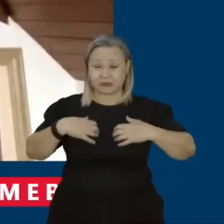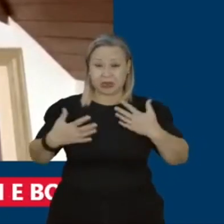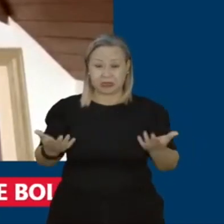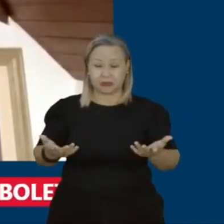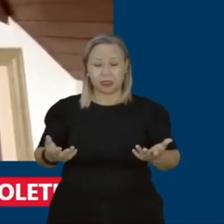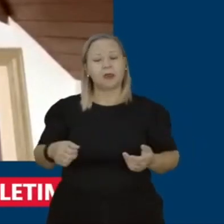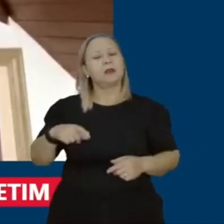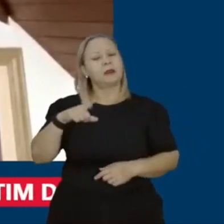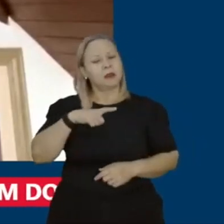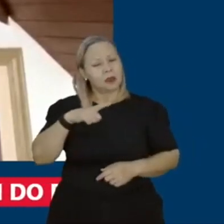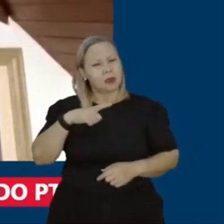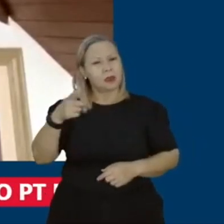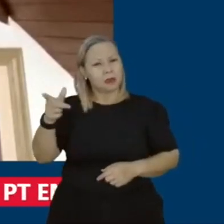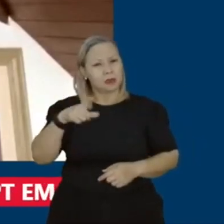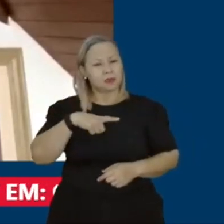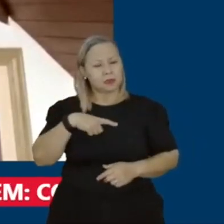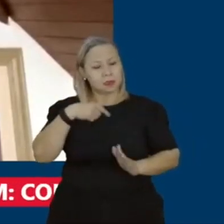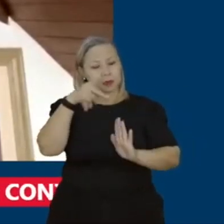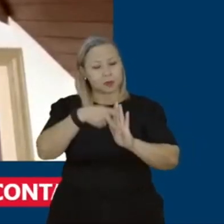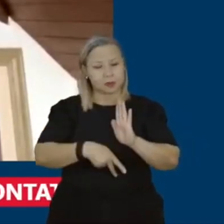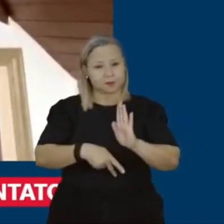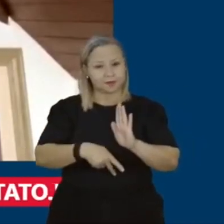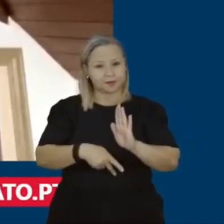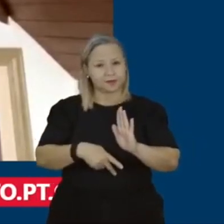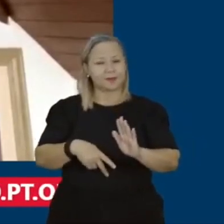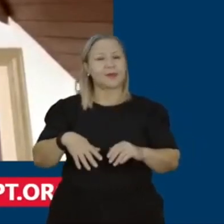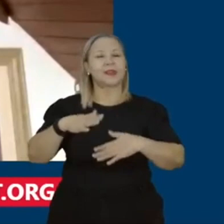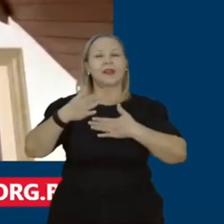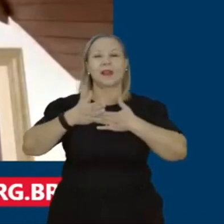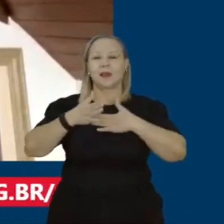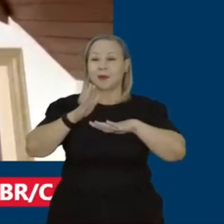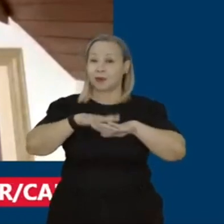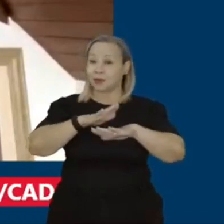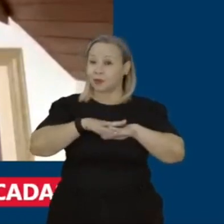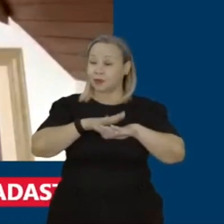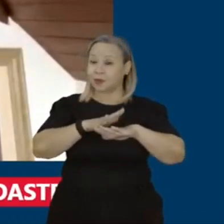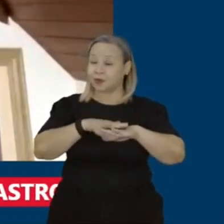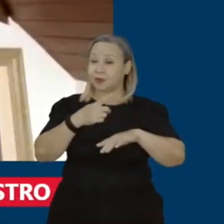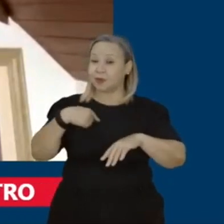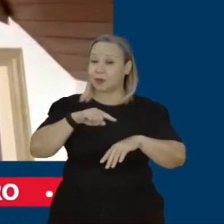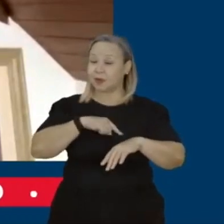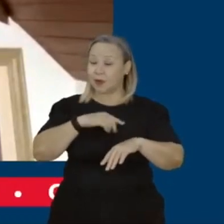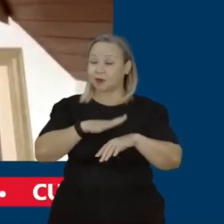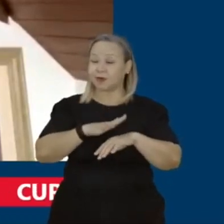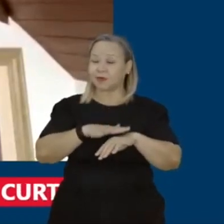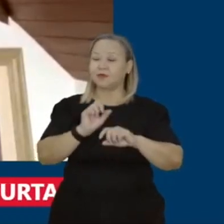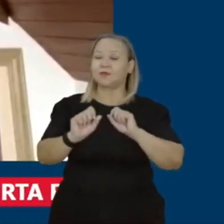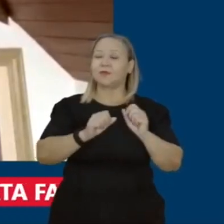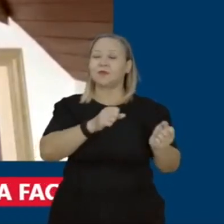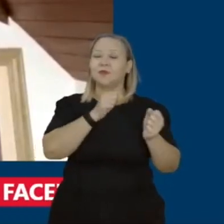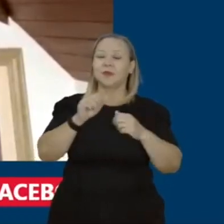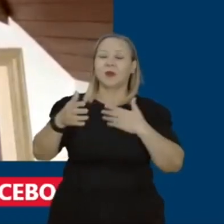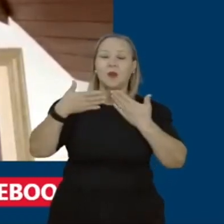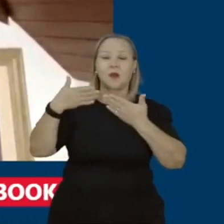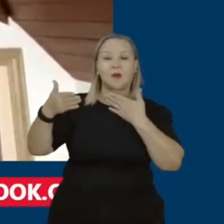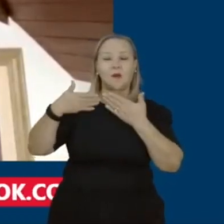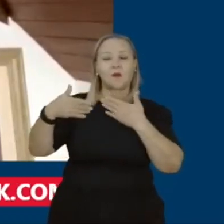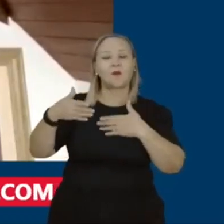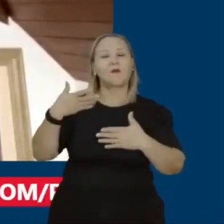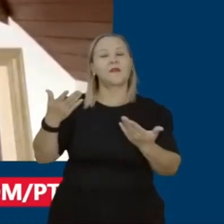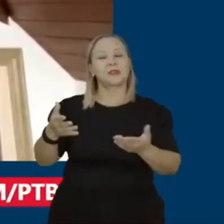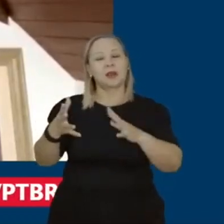seus projetos, mas nós, com o nosso, podemos conversar com o mundo em favor do Brasil. Senão, nós